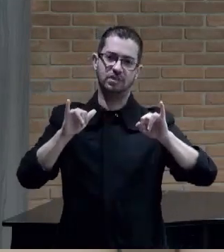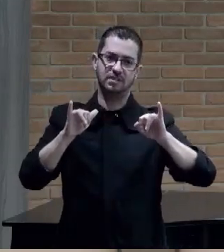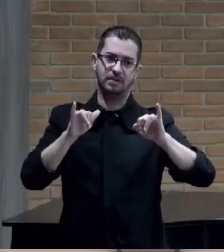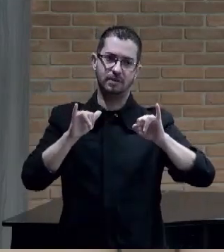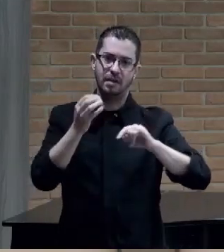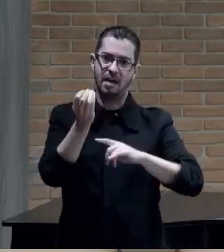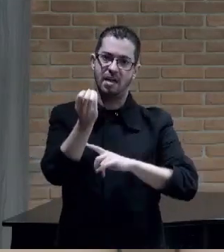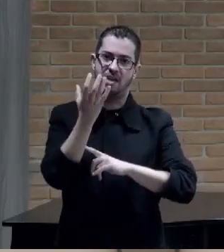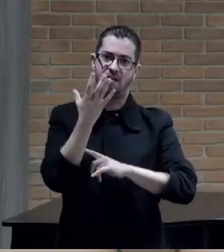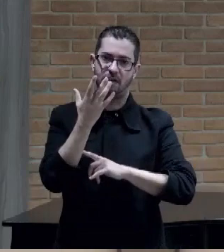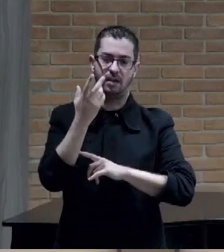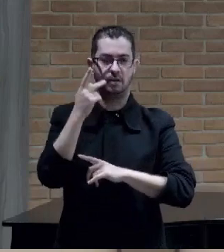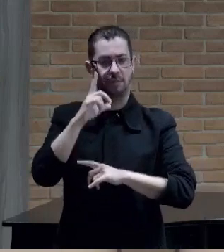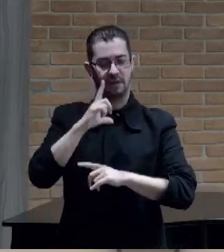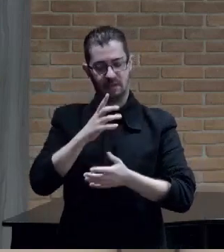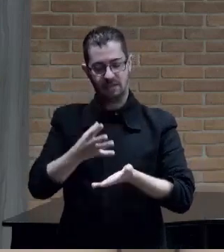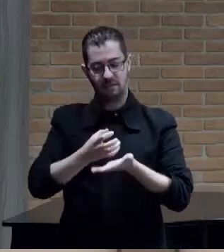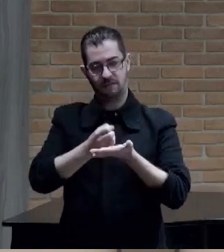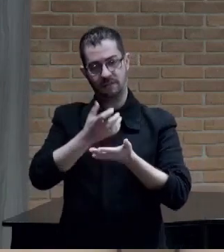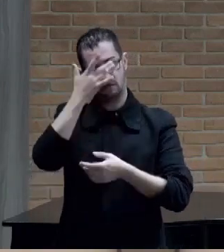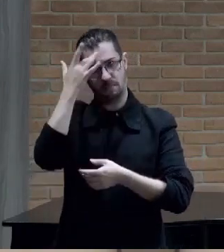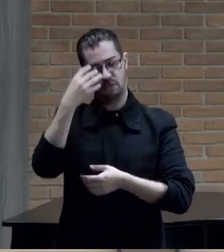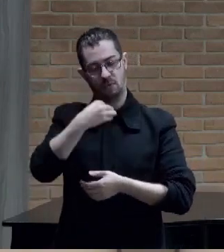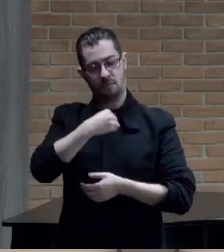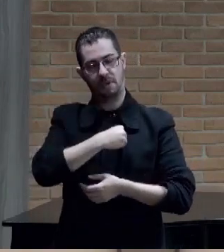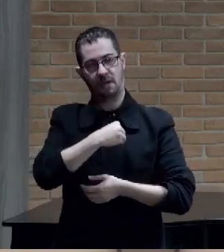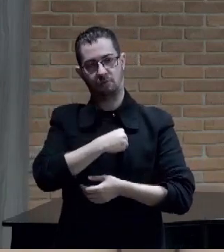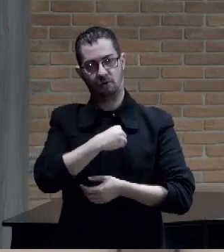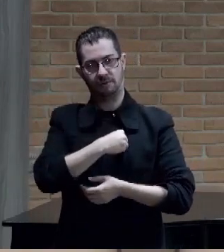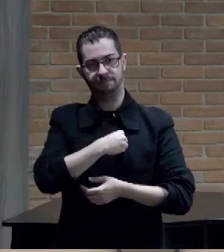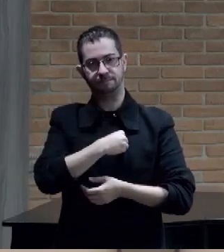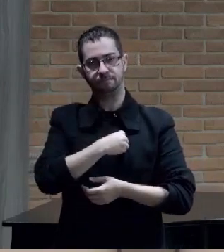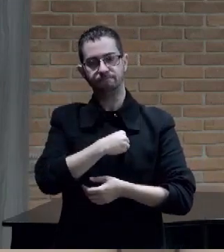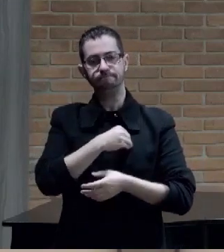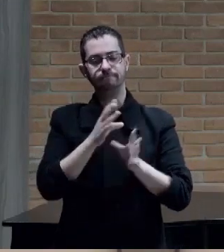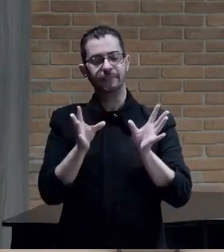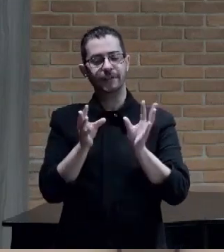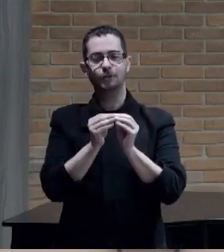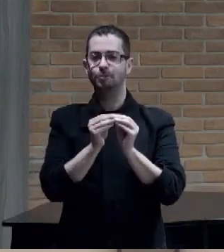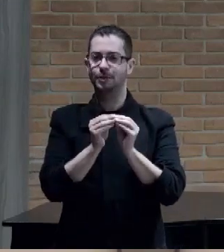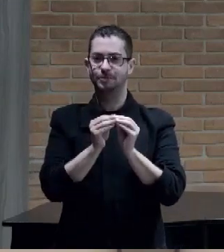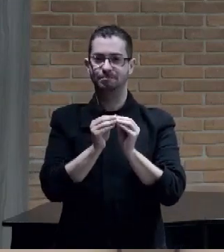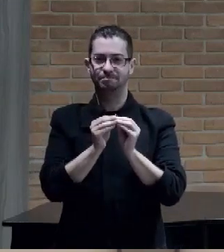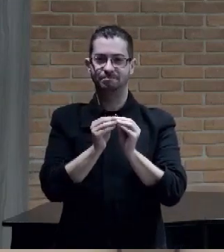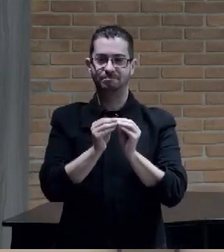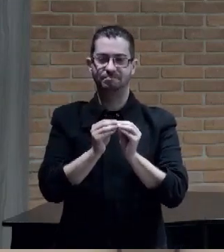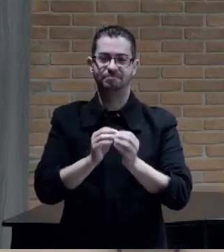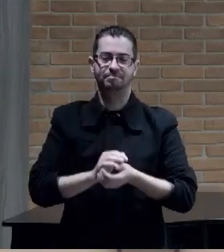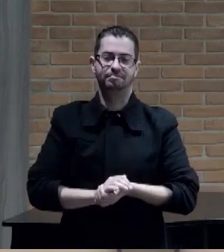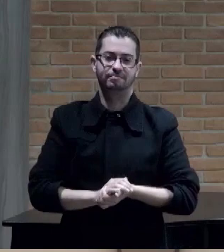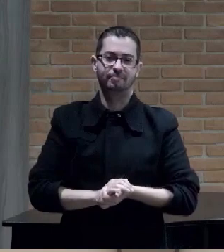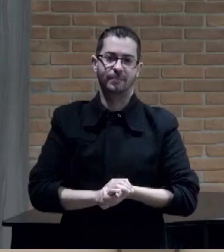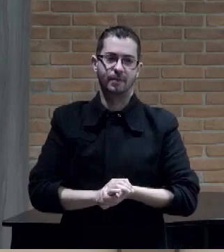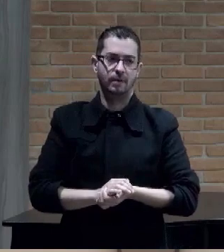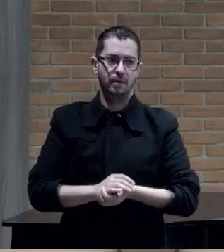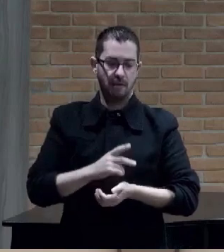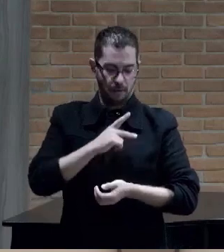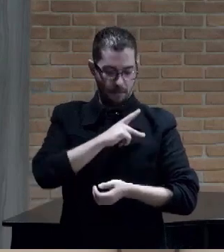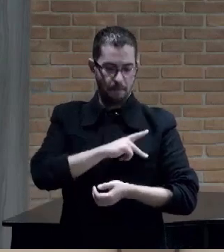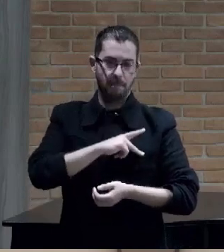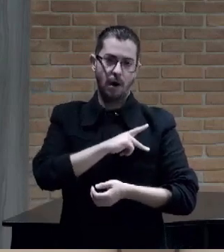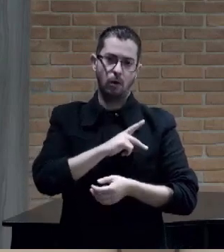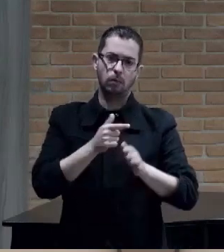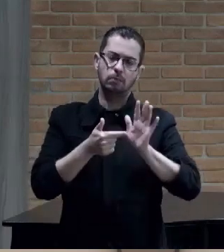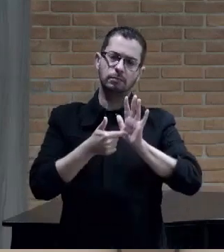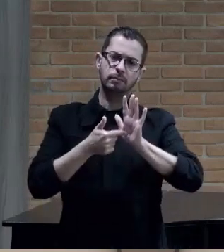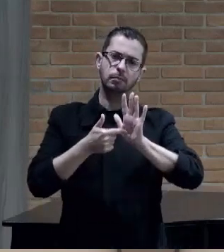revelada para a salvação do pecador que crê em Jesus Cristo. Resumidamente é isso. Então o apóstolo expressamente